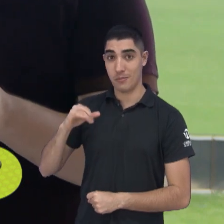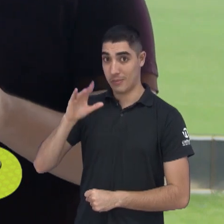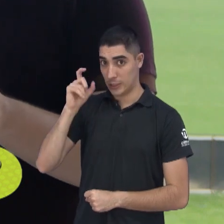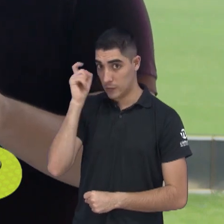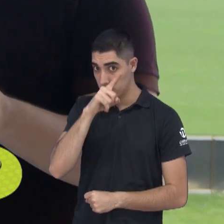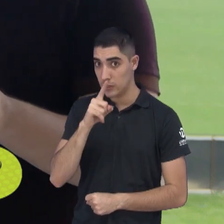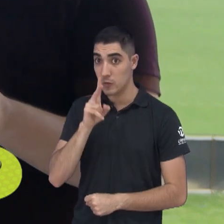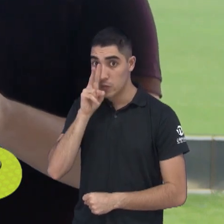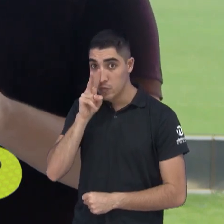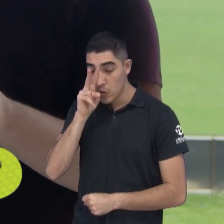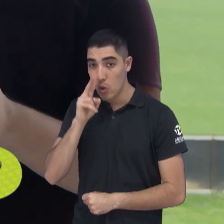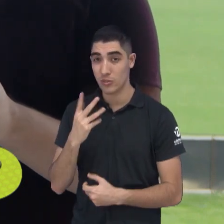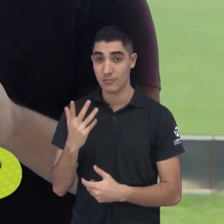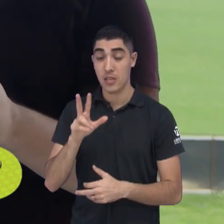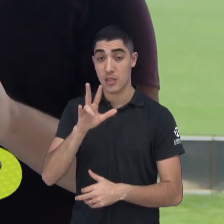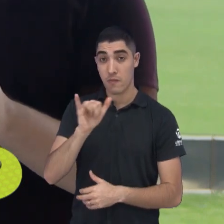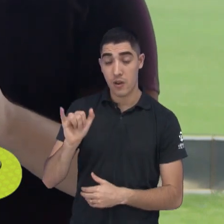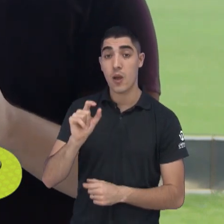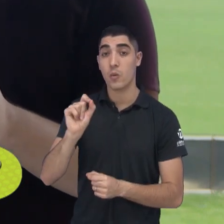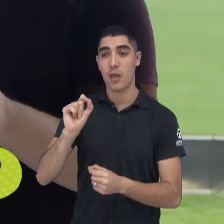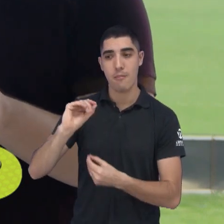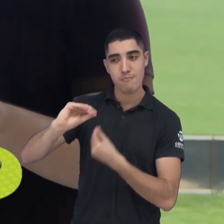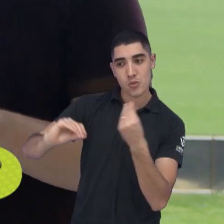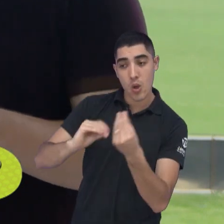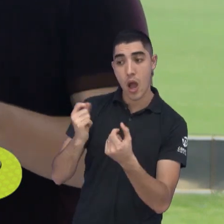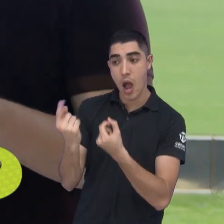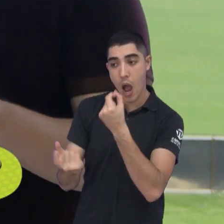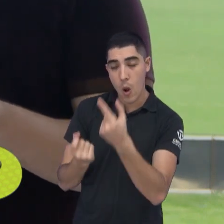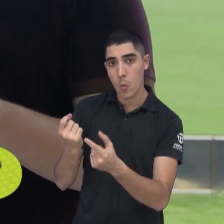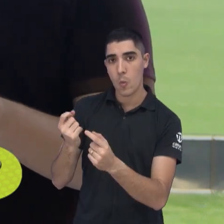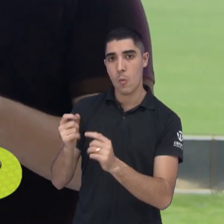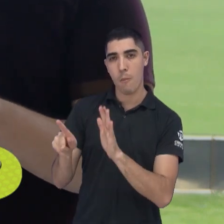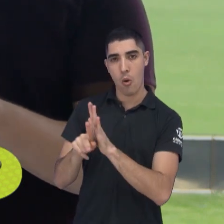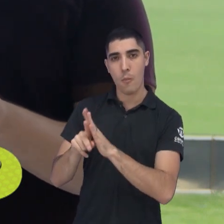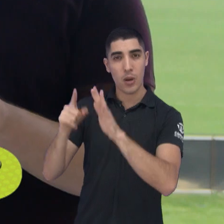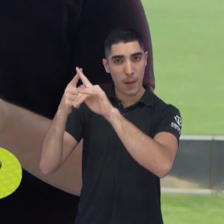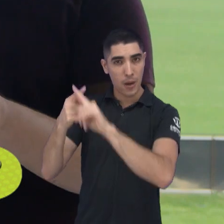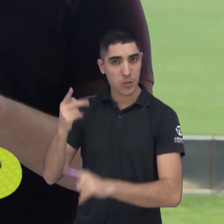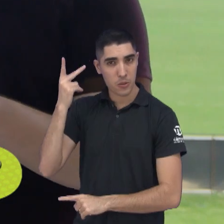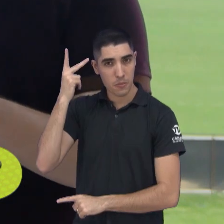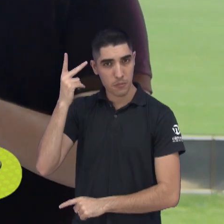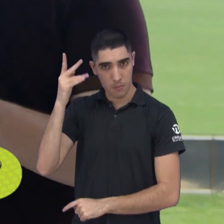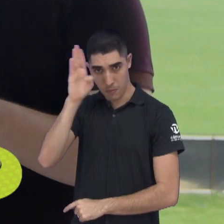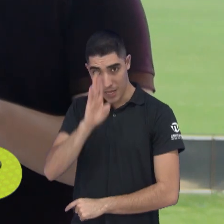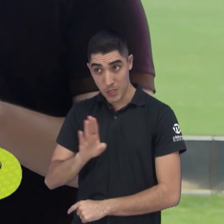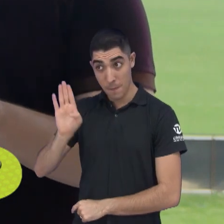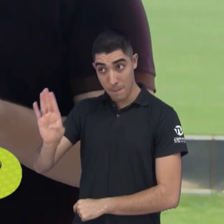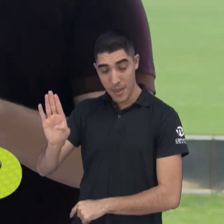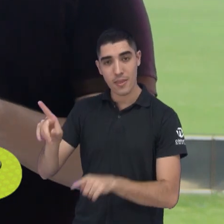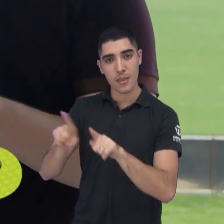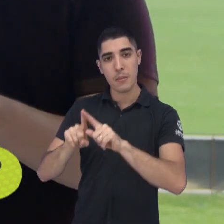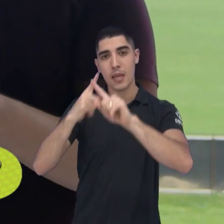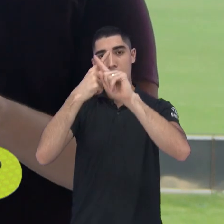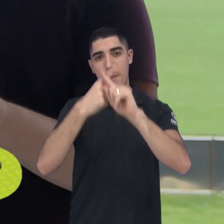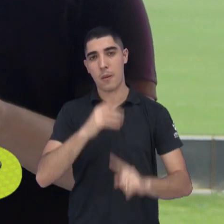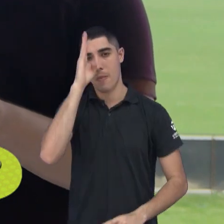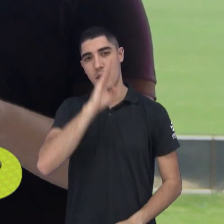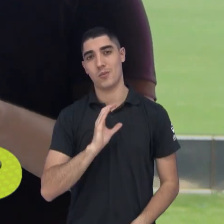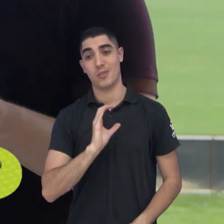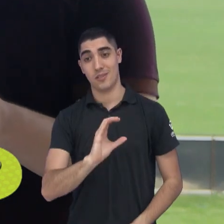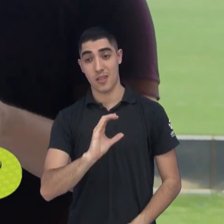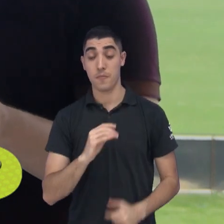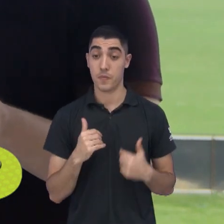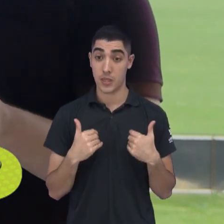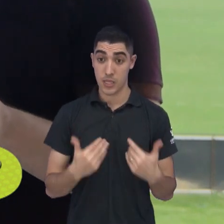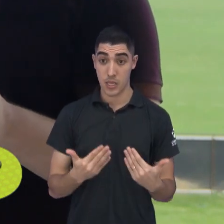uma mescla ali de jogadores das séries B e C. E para isso, tanto o treinador, quanto o executivo de futebol, quanto a diretoria da